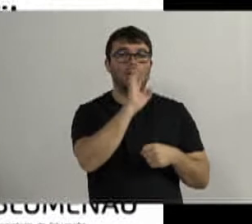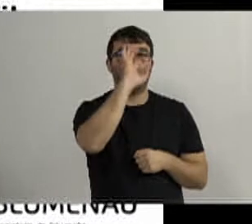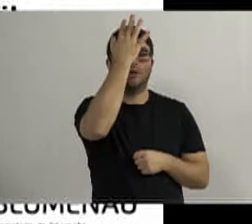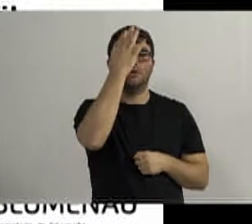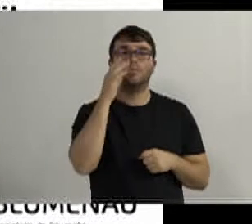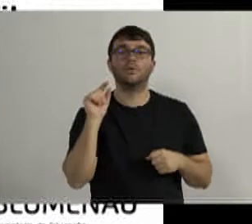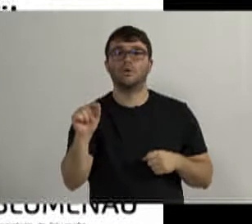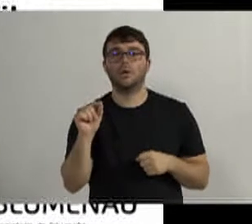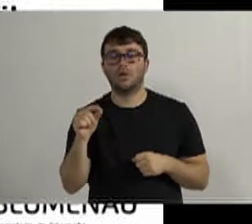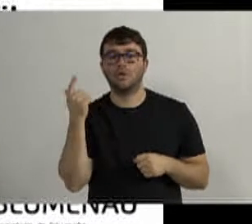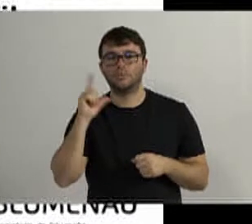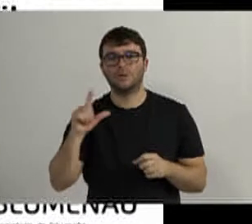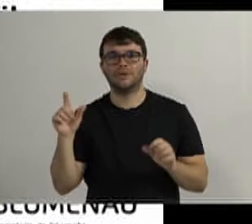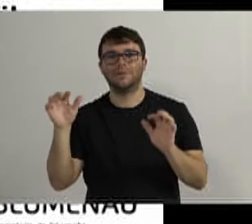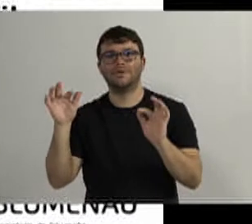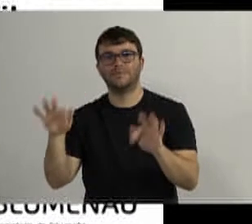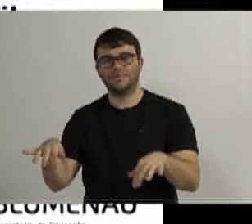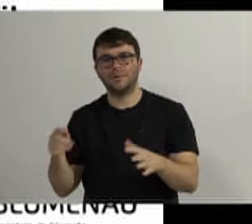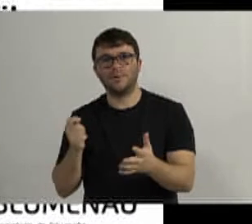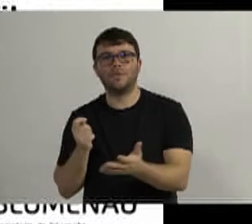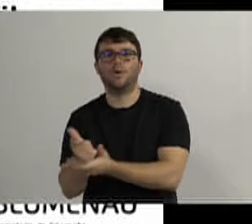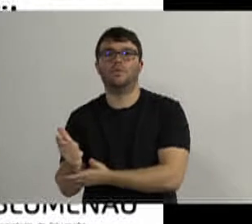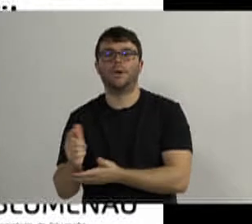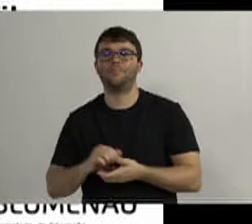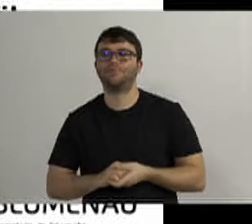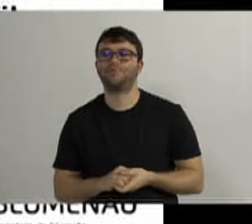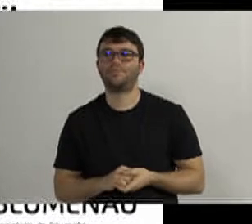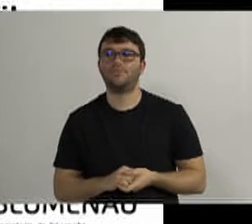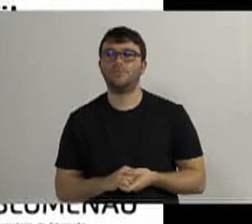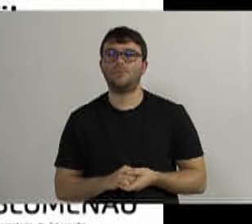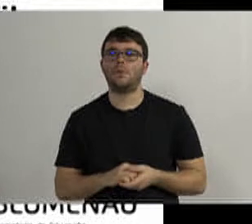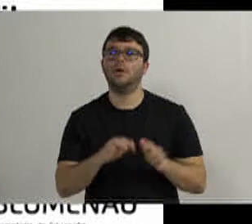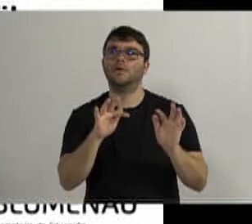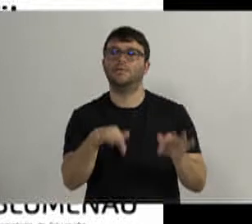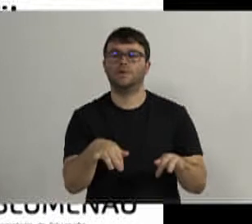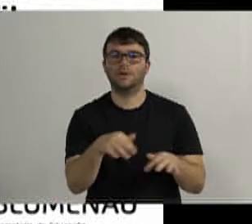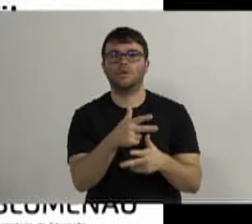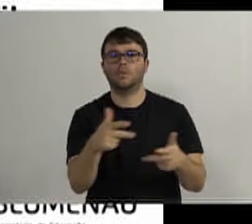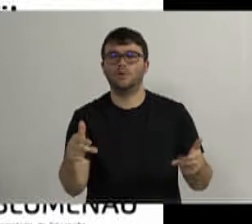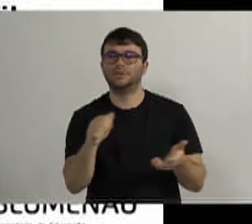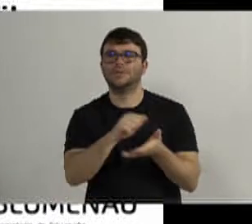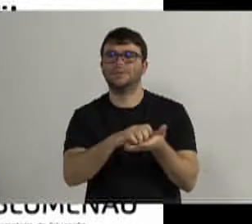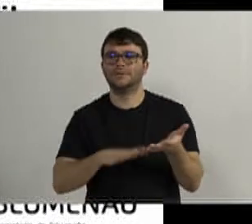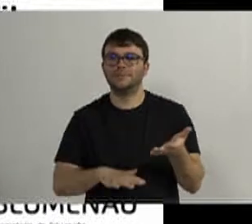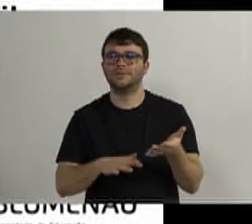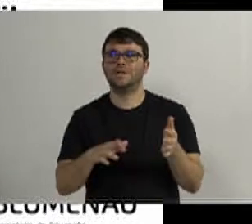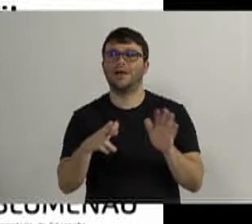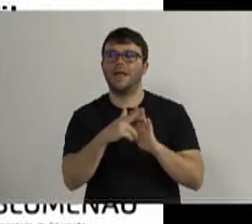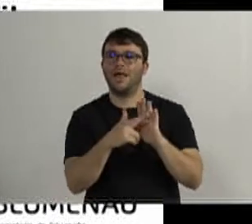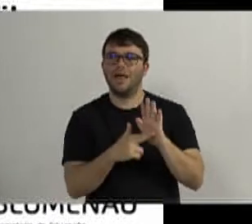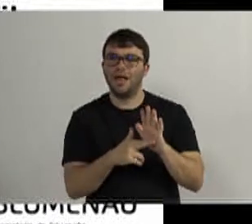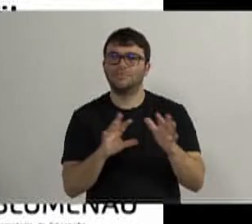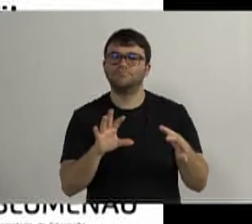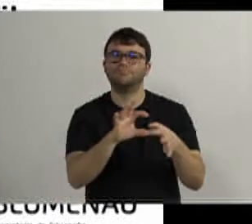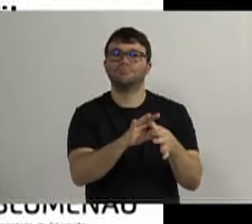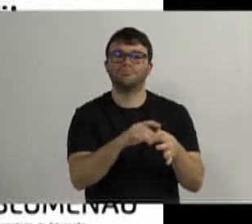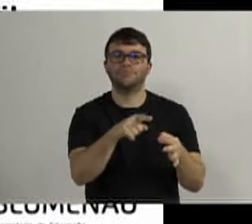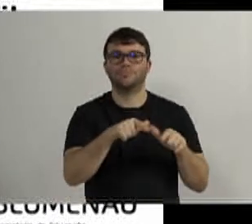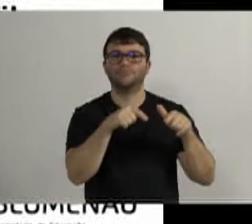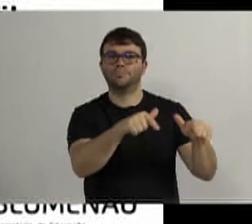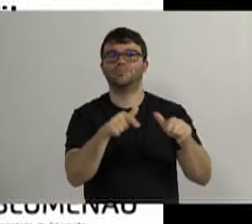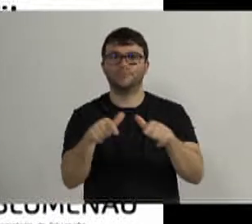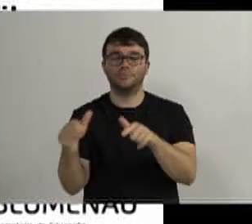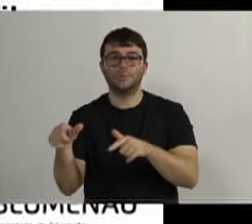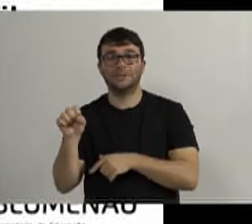para aquisição nós concluímos esse ano início das atividades da regularização das do ensino junto aos bombeiros o